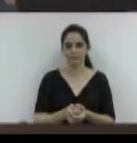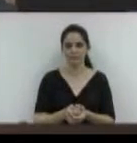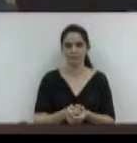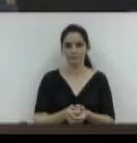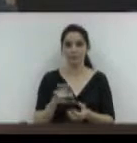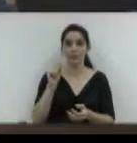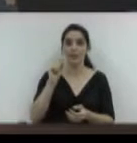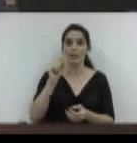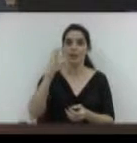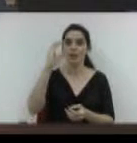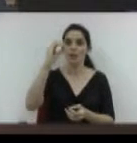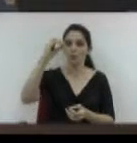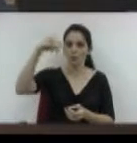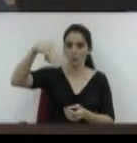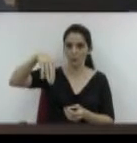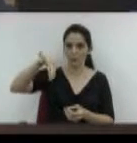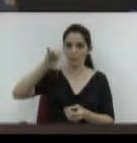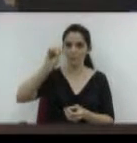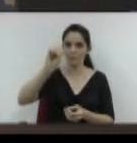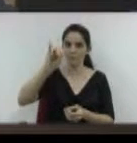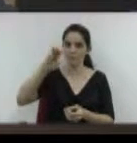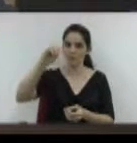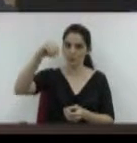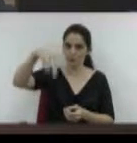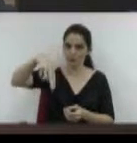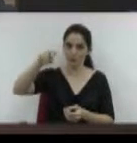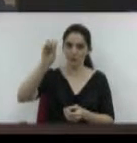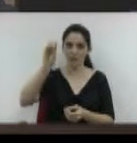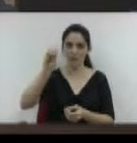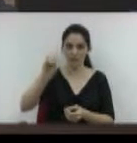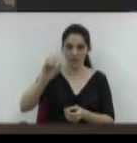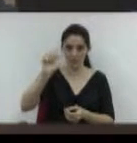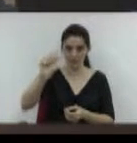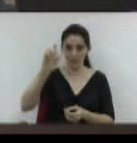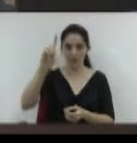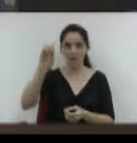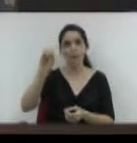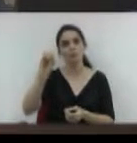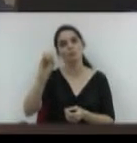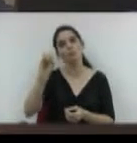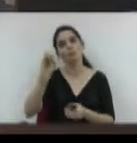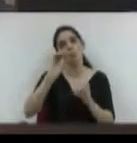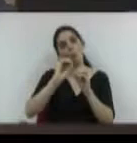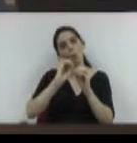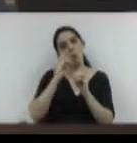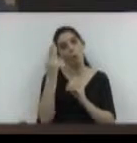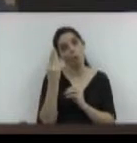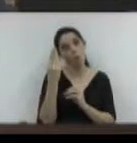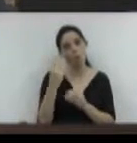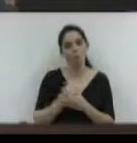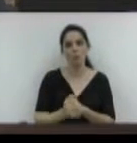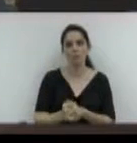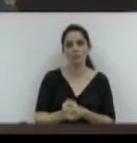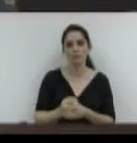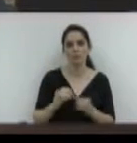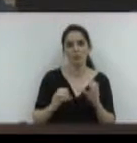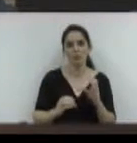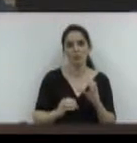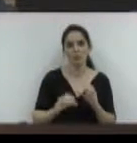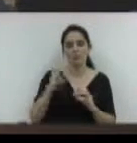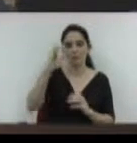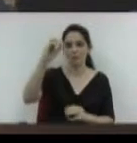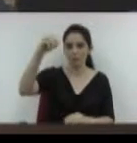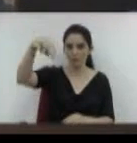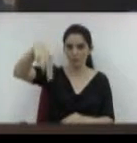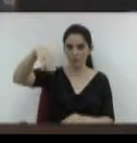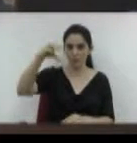quem é concursado. O que tem o direito do concursado. Se ele é concursado, porque ele falou